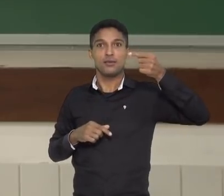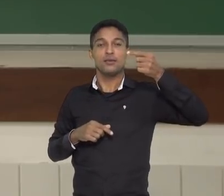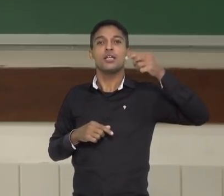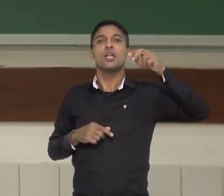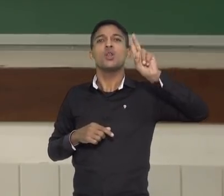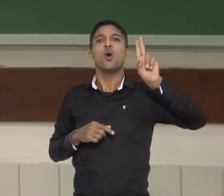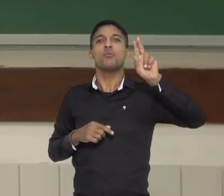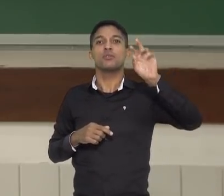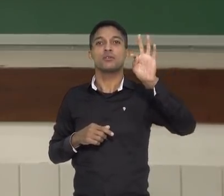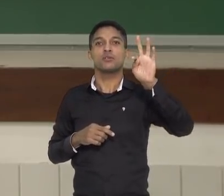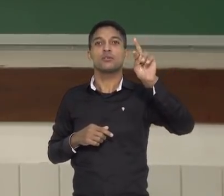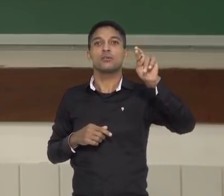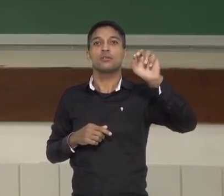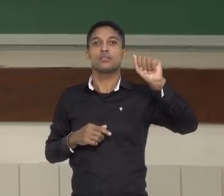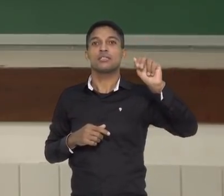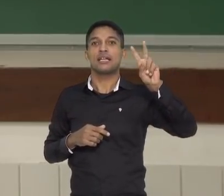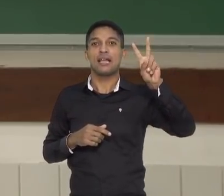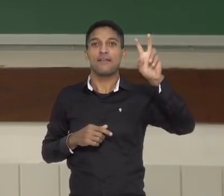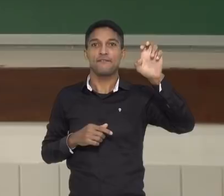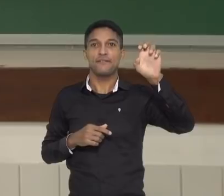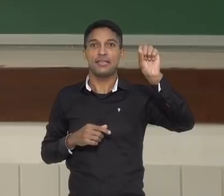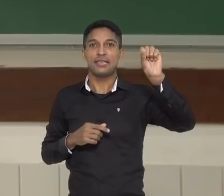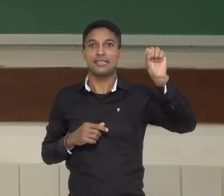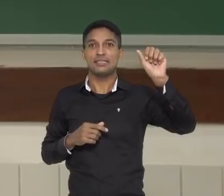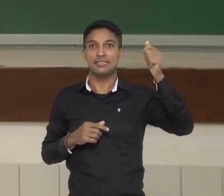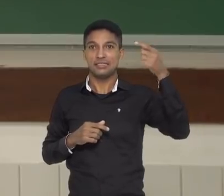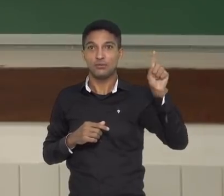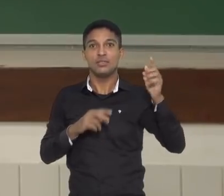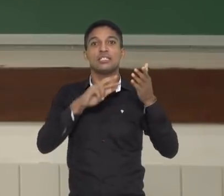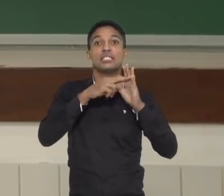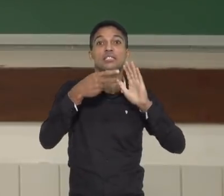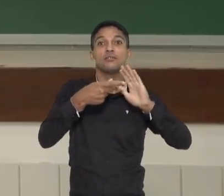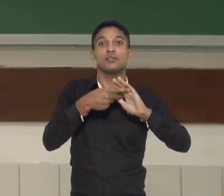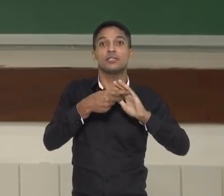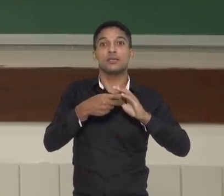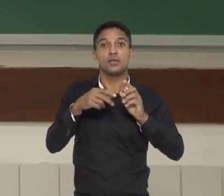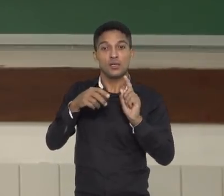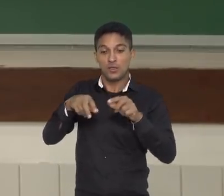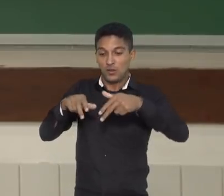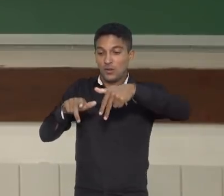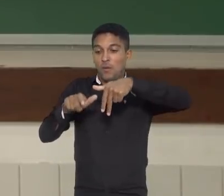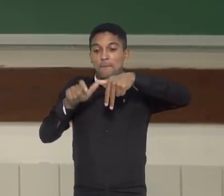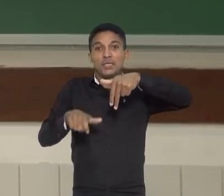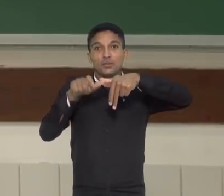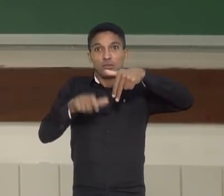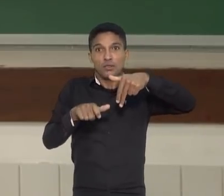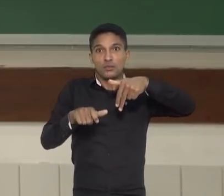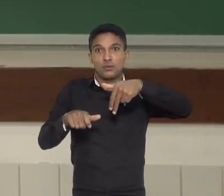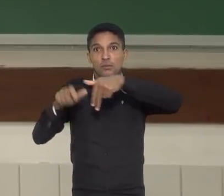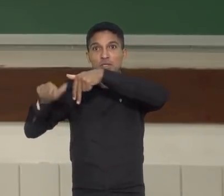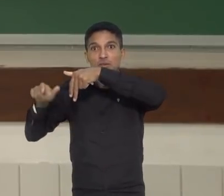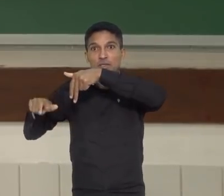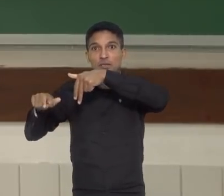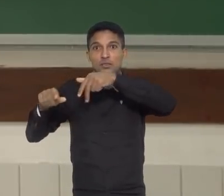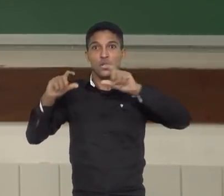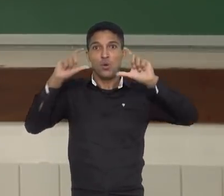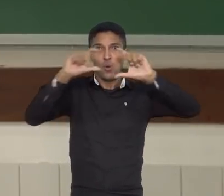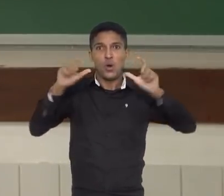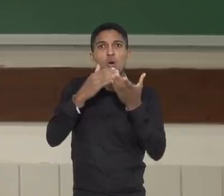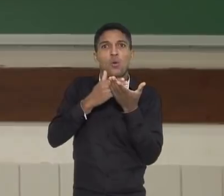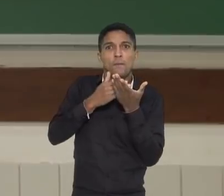quando começa a fala de uma personagem, e o uso do 2 pontos depois do verbo.